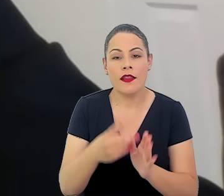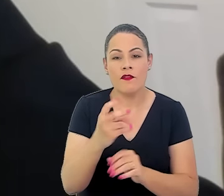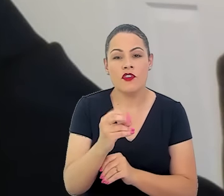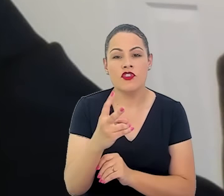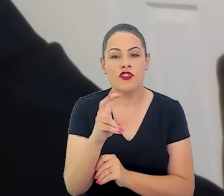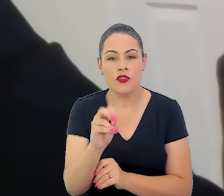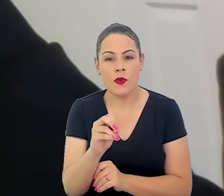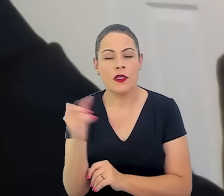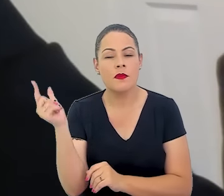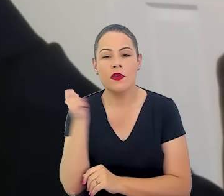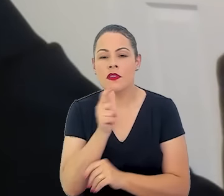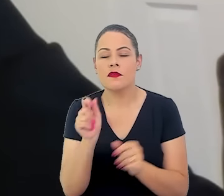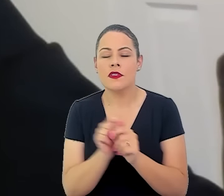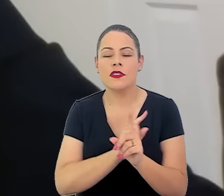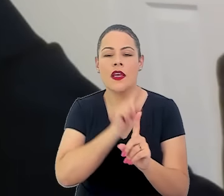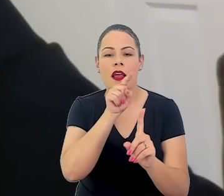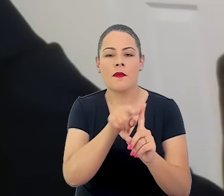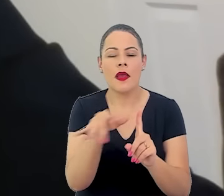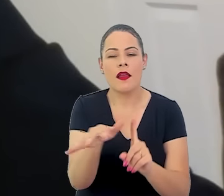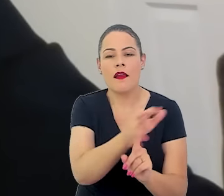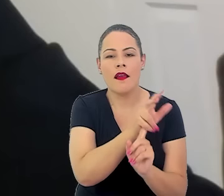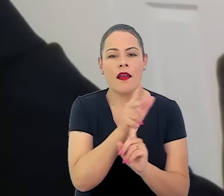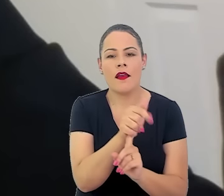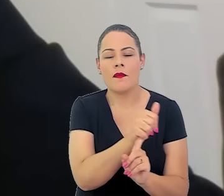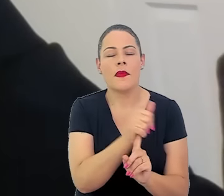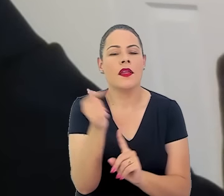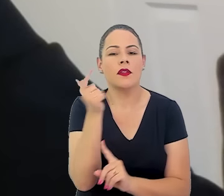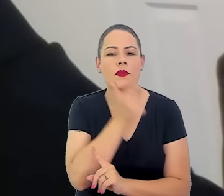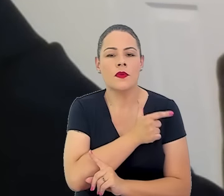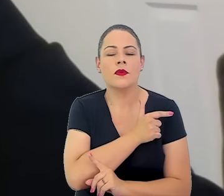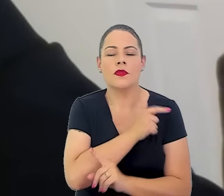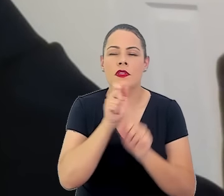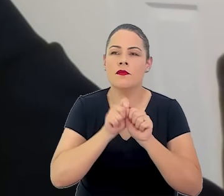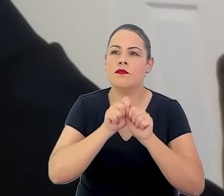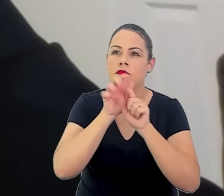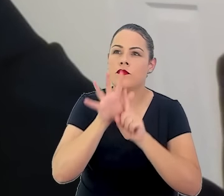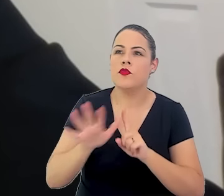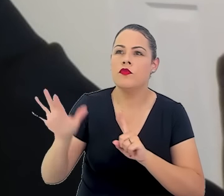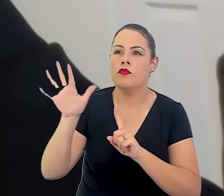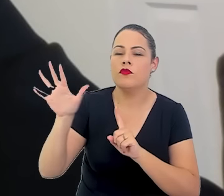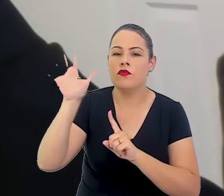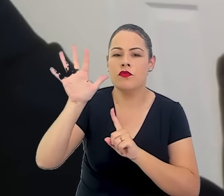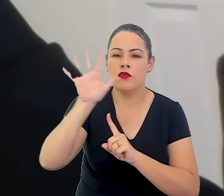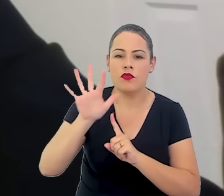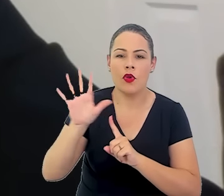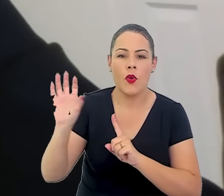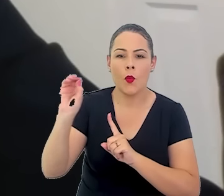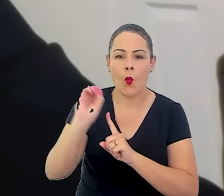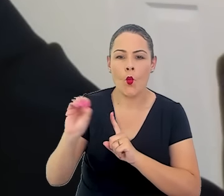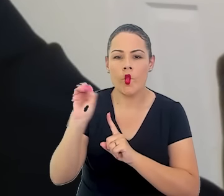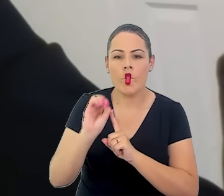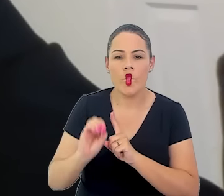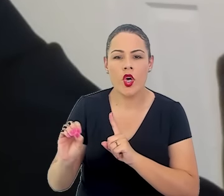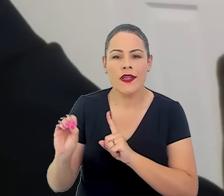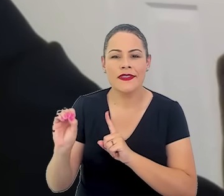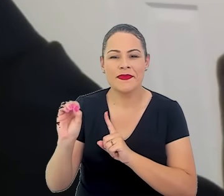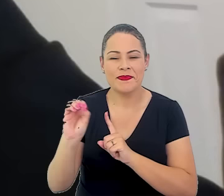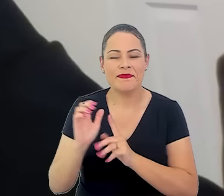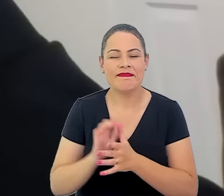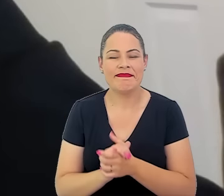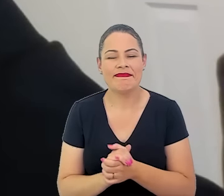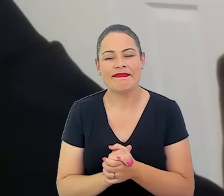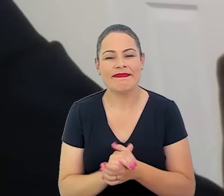até 2050, para nós atingirmos a meta de emissões líquidas zero, net zero emissions, não